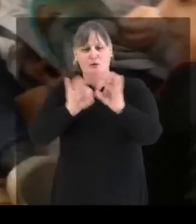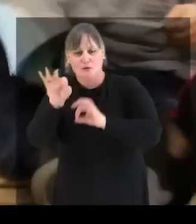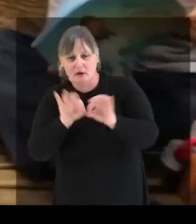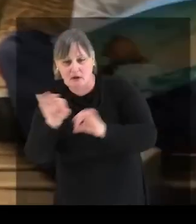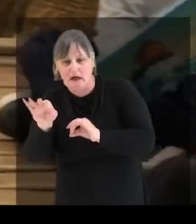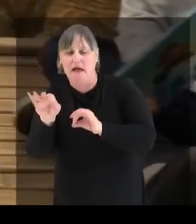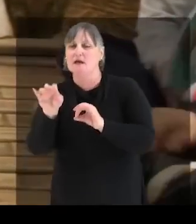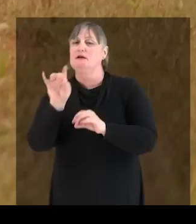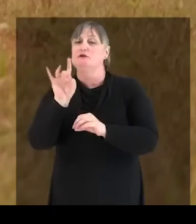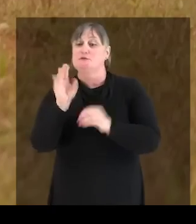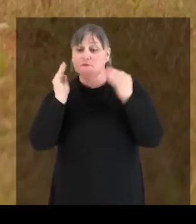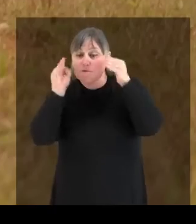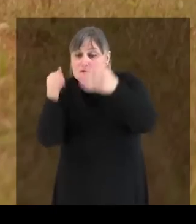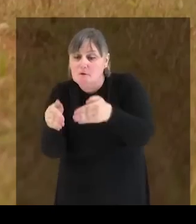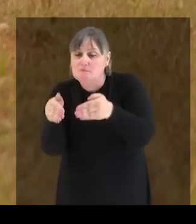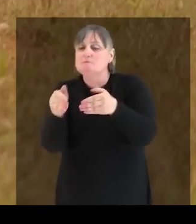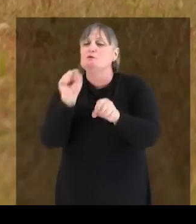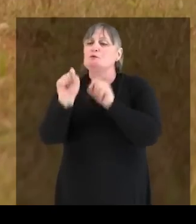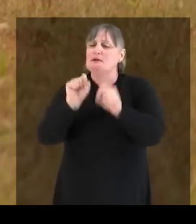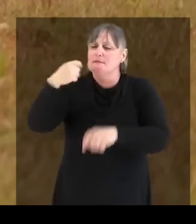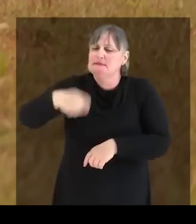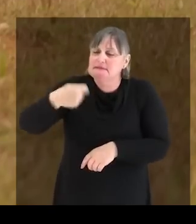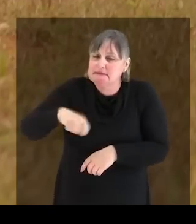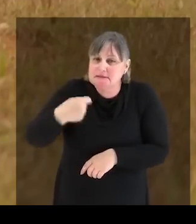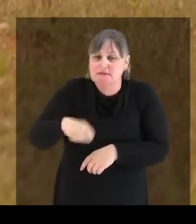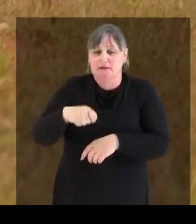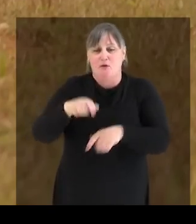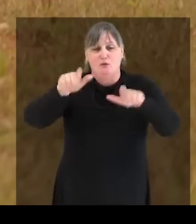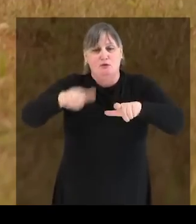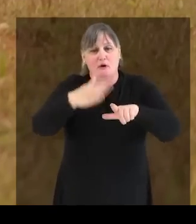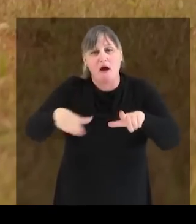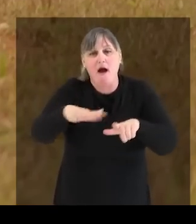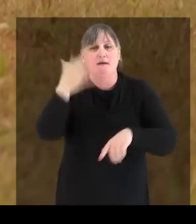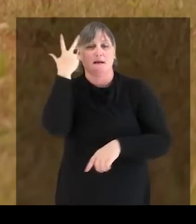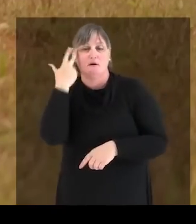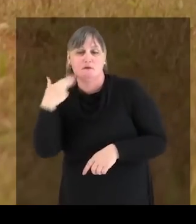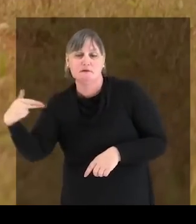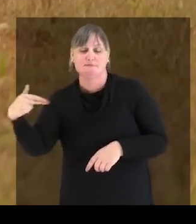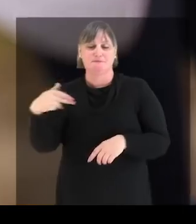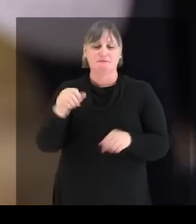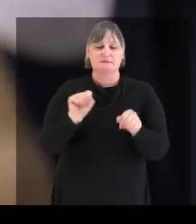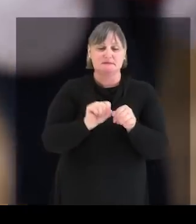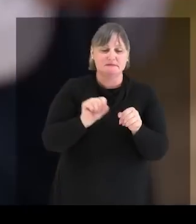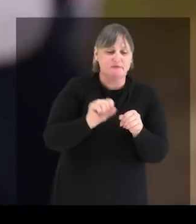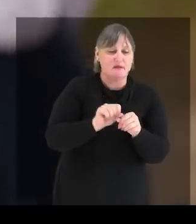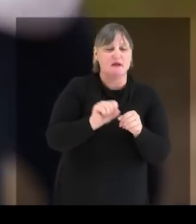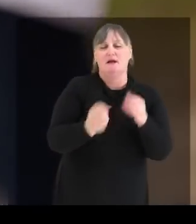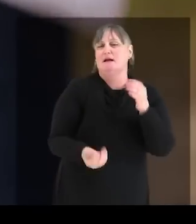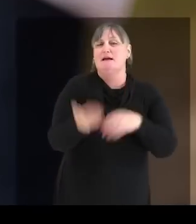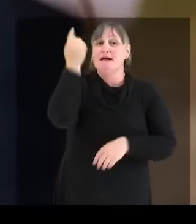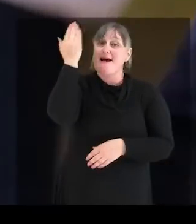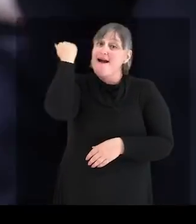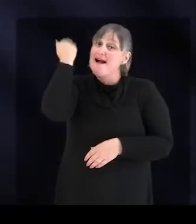organizacional da escola e trazendo essa visão para dentro daquilo que é necessário como um espaço natural, acesso à terra, aquilo que nós tínhamos